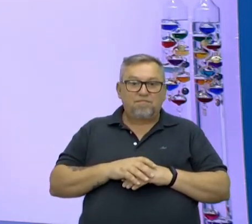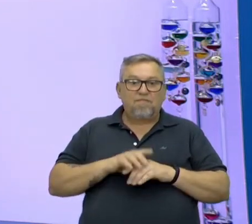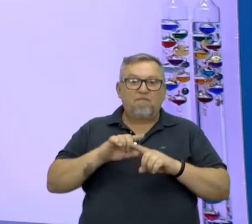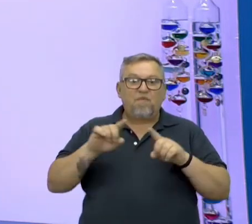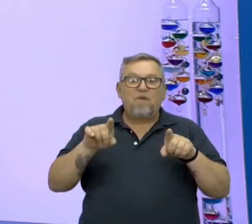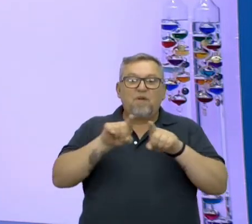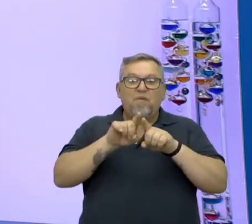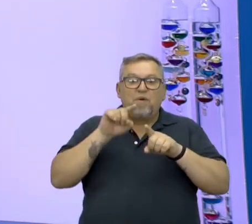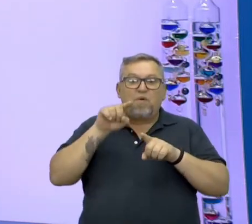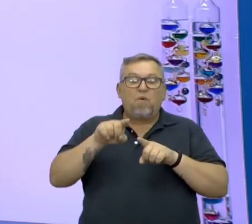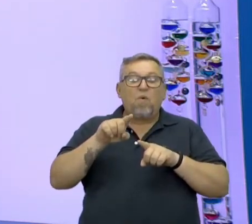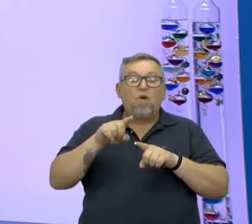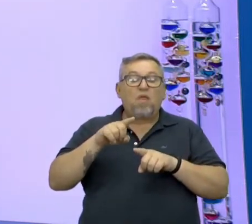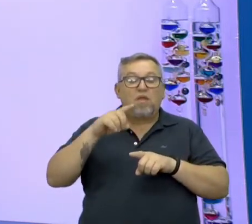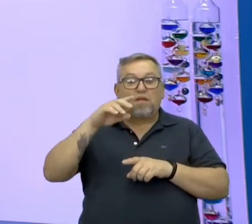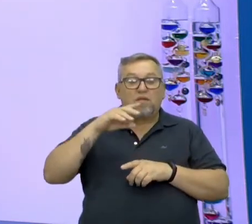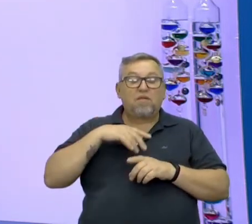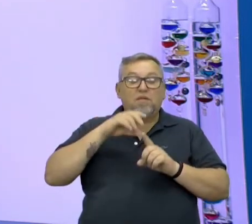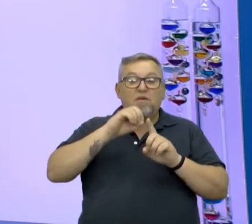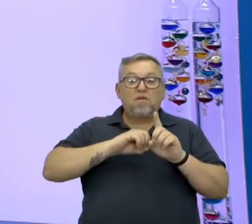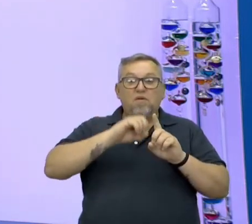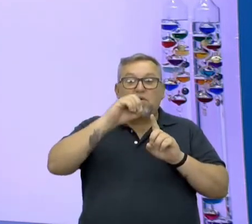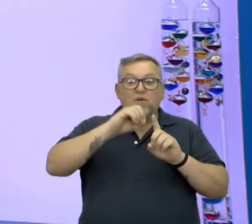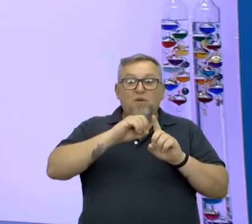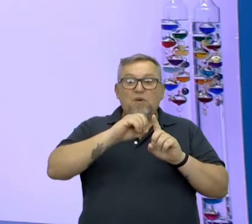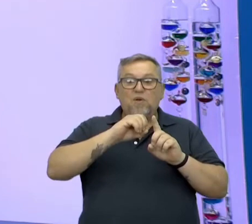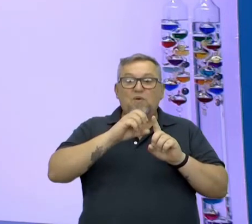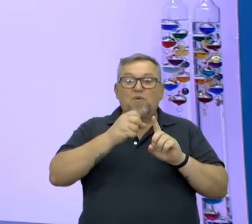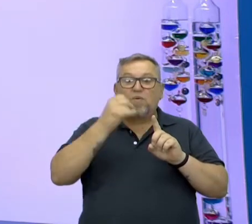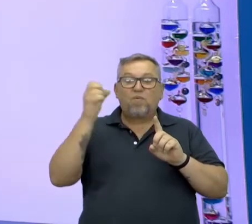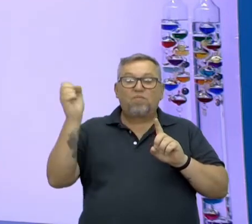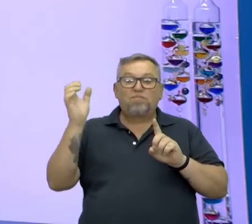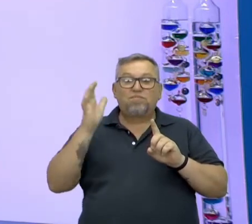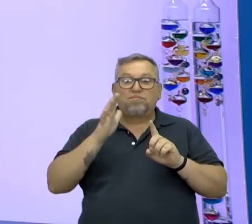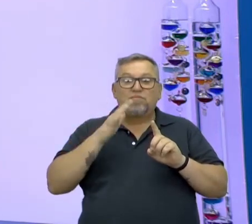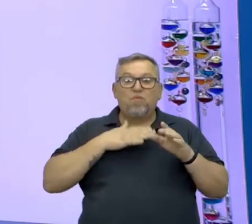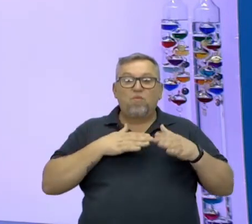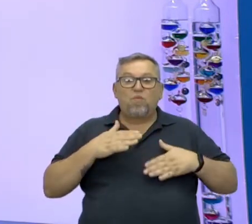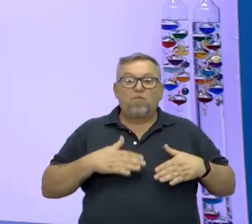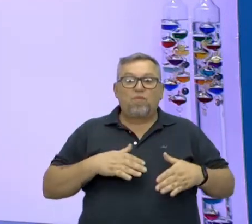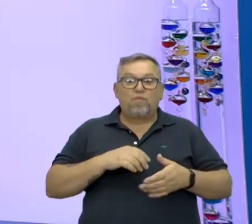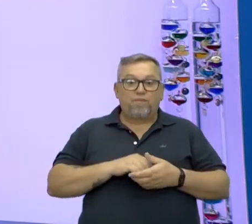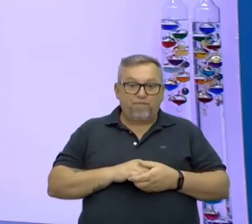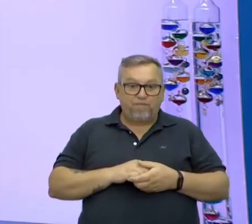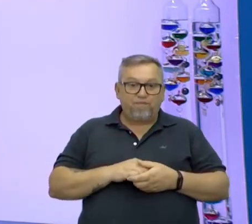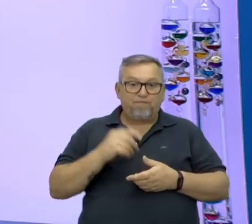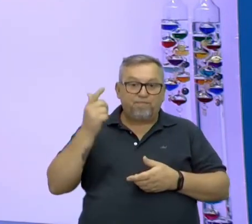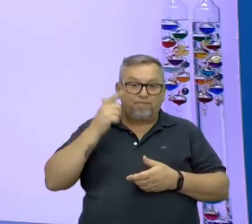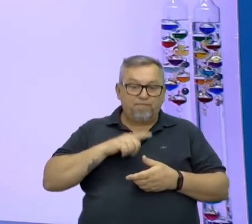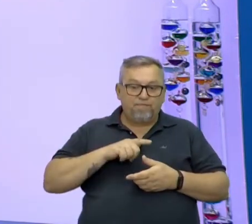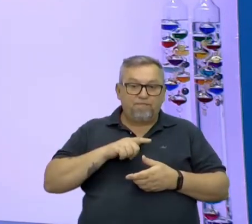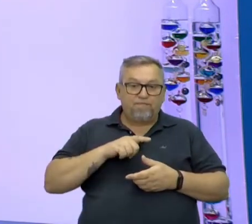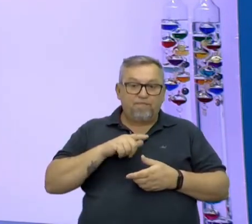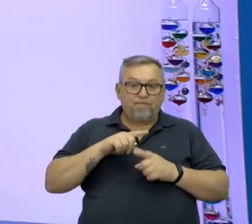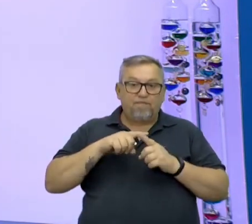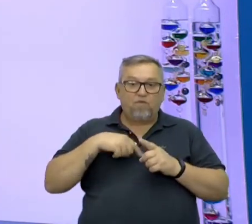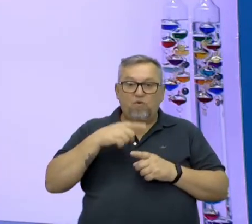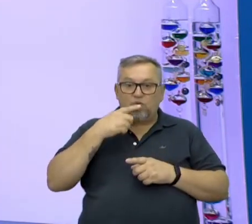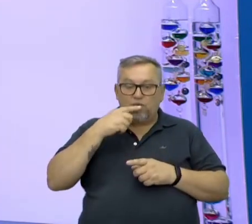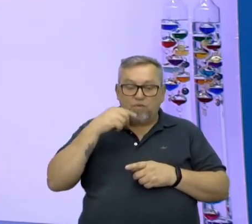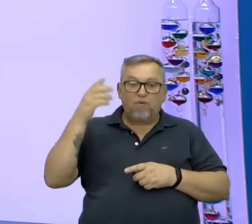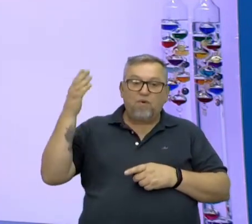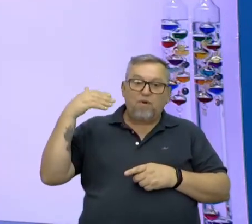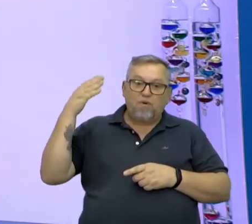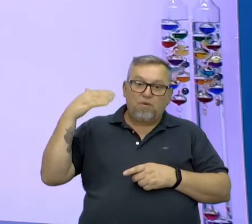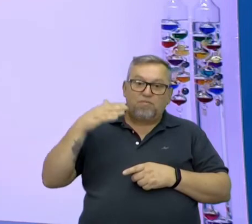essa temperatura, eles calcularam qual que deveria ser a radiação emitida pelo corpo humano. E aí eles descobriram que é a radiação no infravermelho,